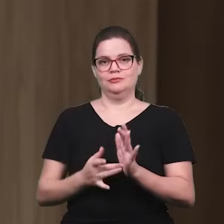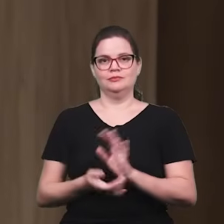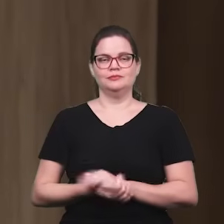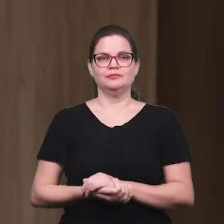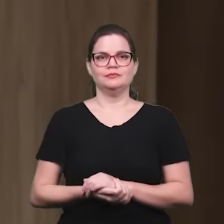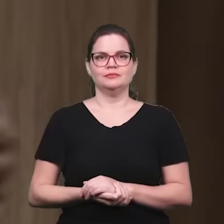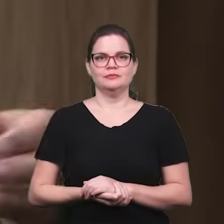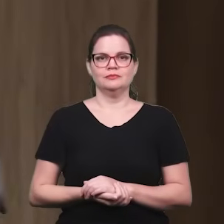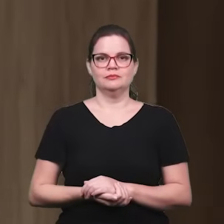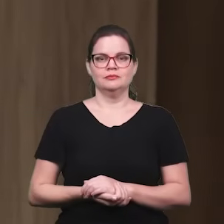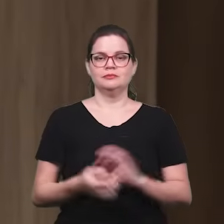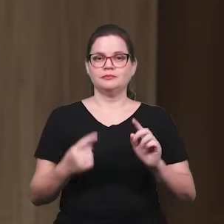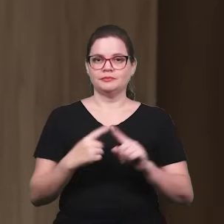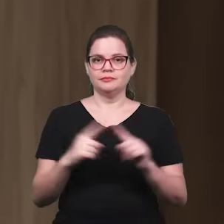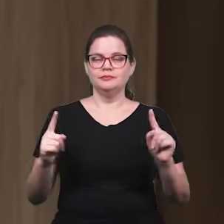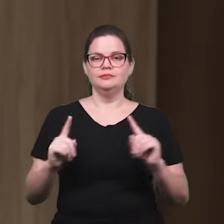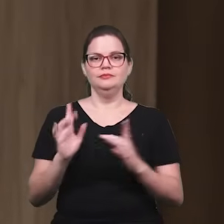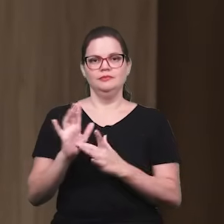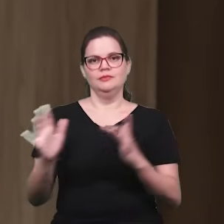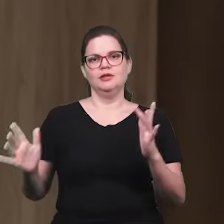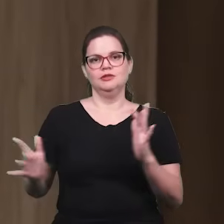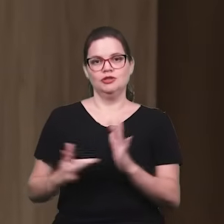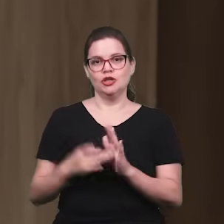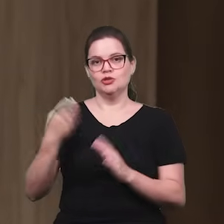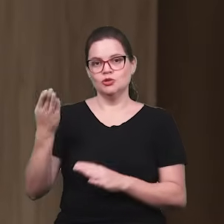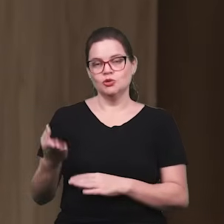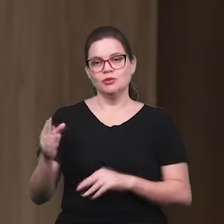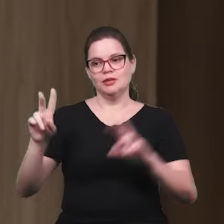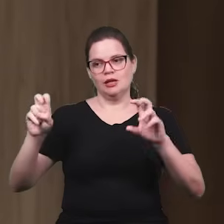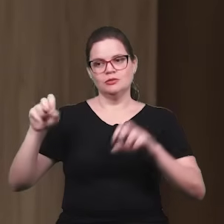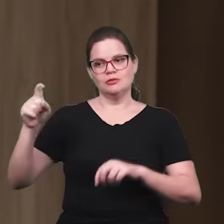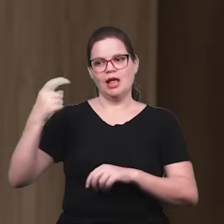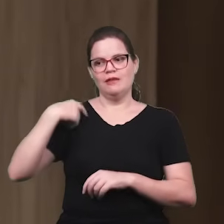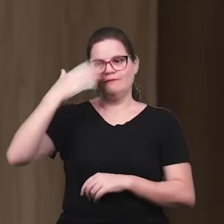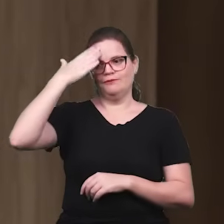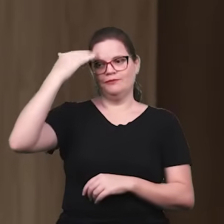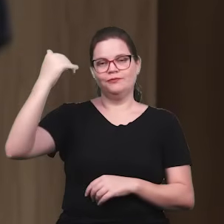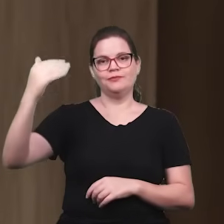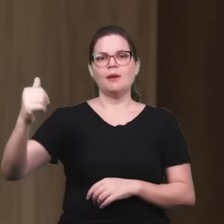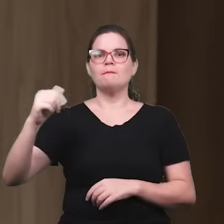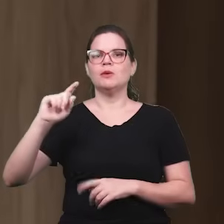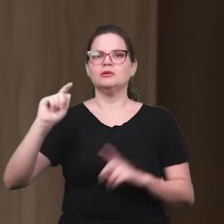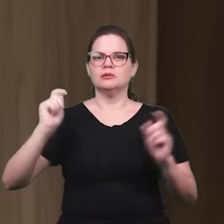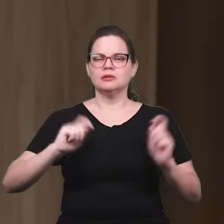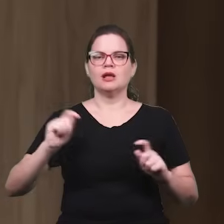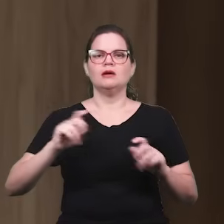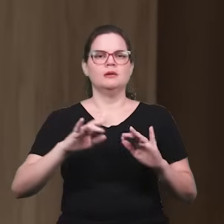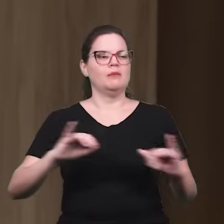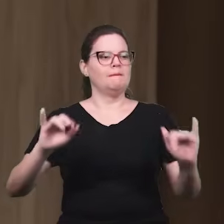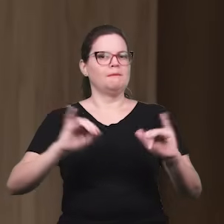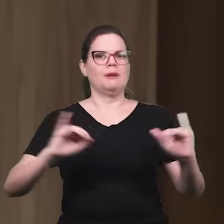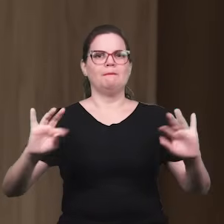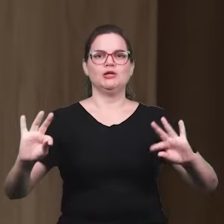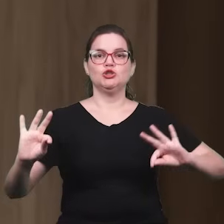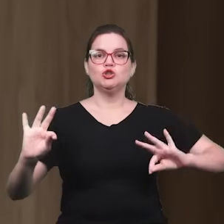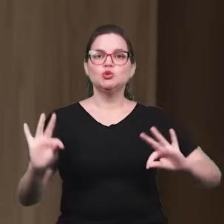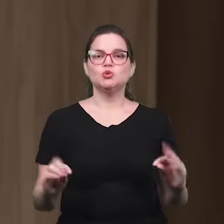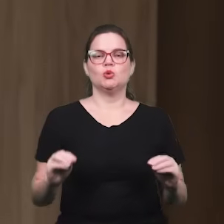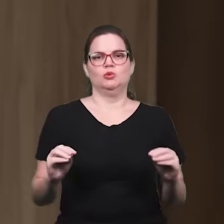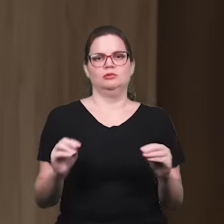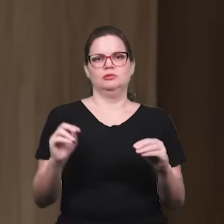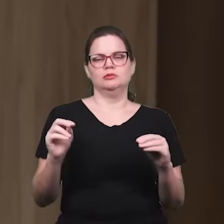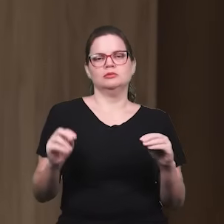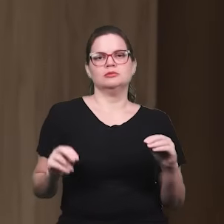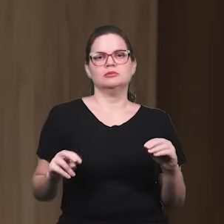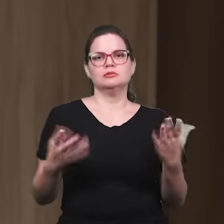a sua fama já começava a ganhar todos os segmentos da sociedade, a ponto de